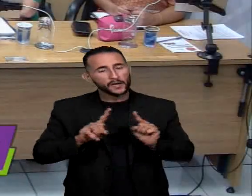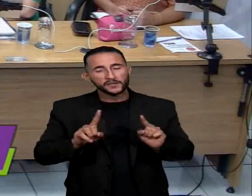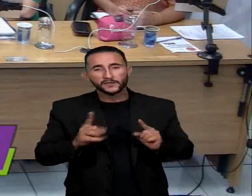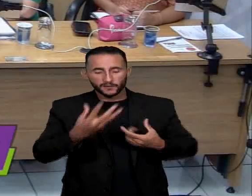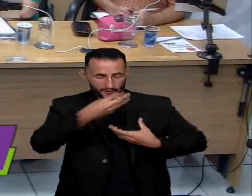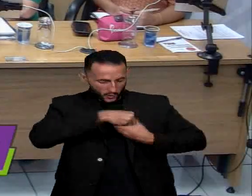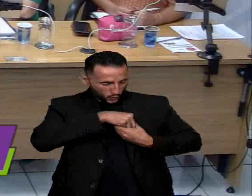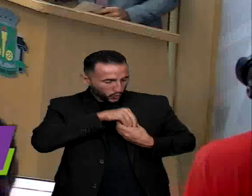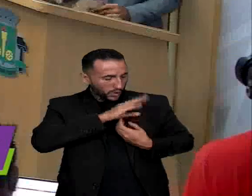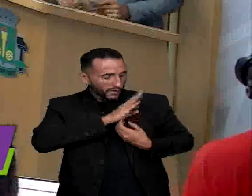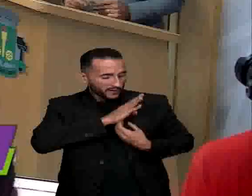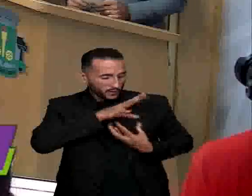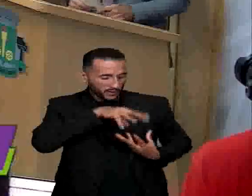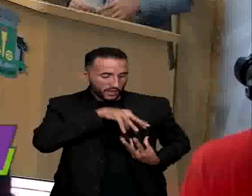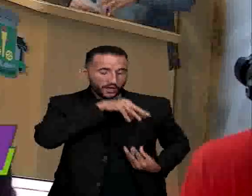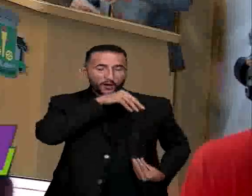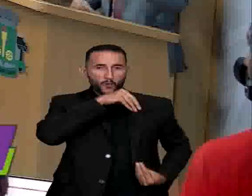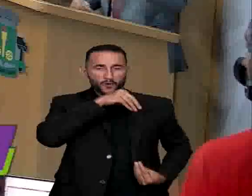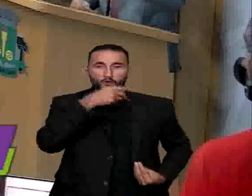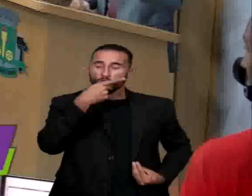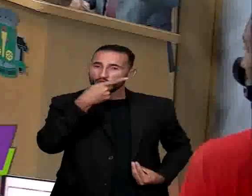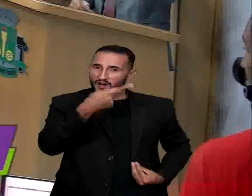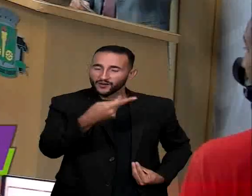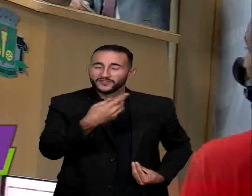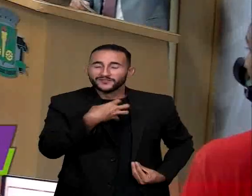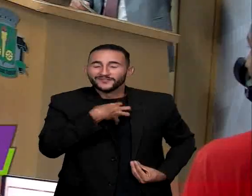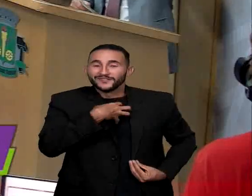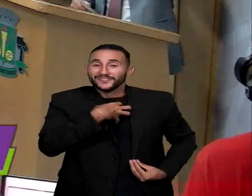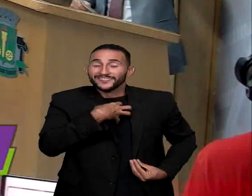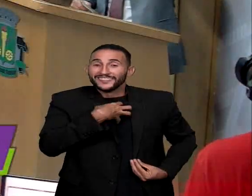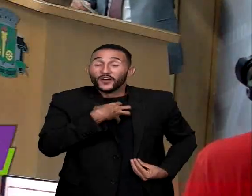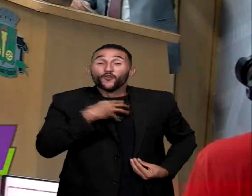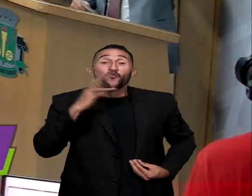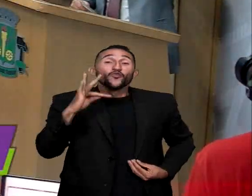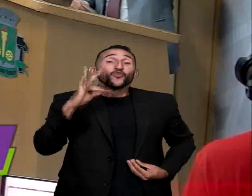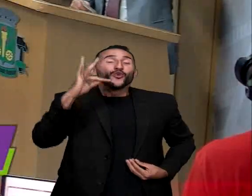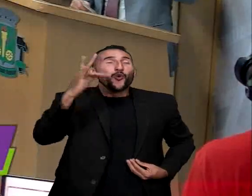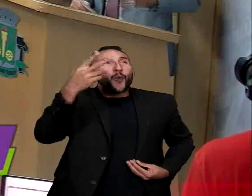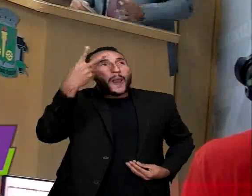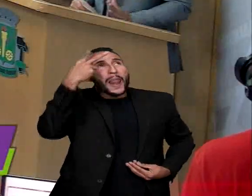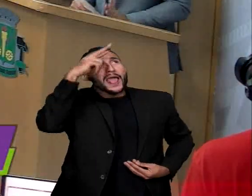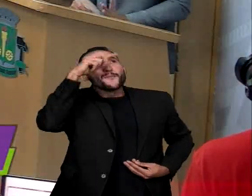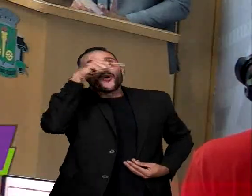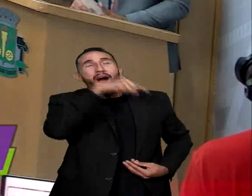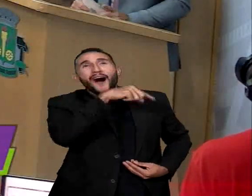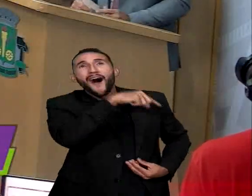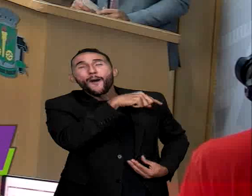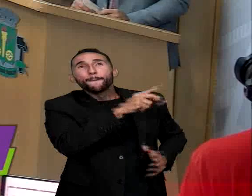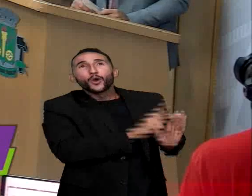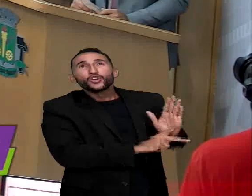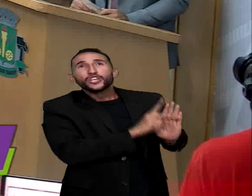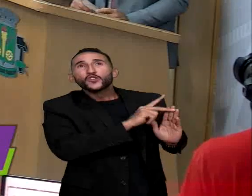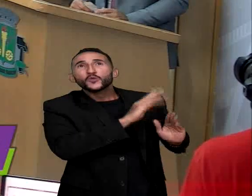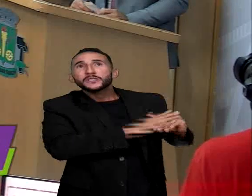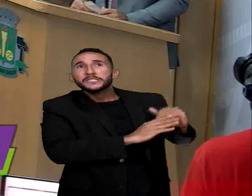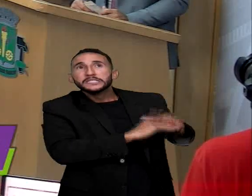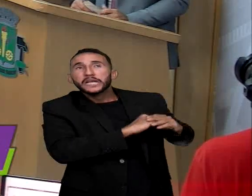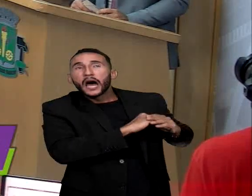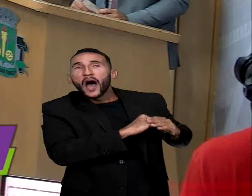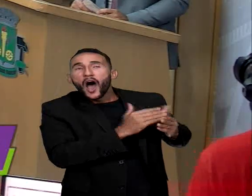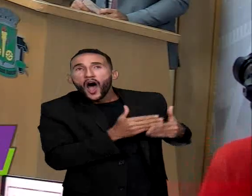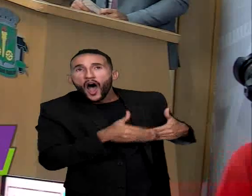coração na minha alma que é o projeto que eu vou mais me orgulhar de depois lembrar dele transformado a gente